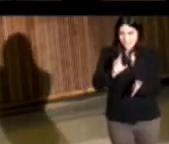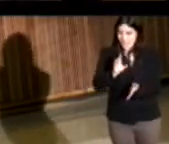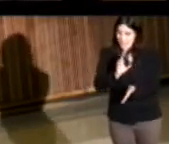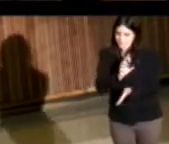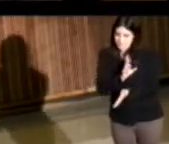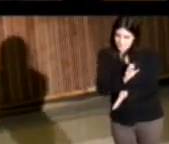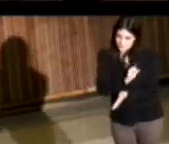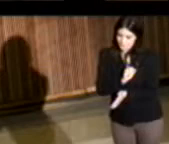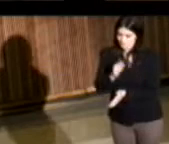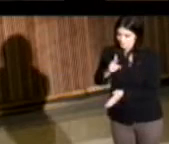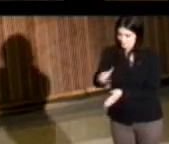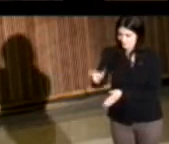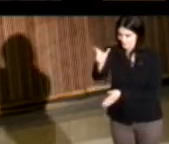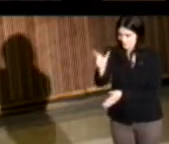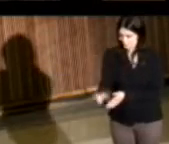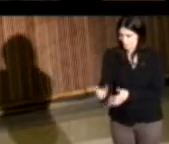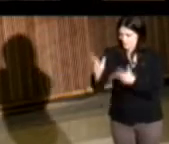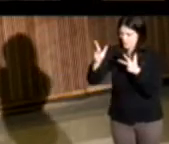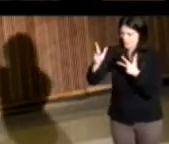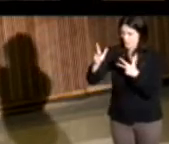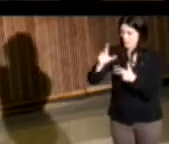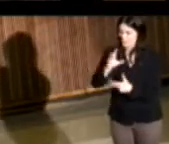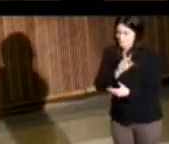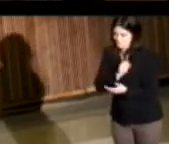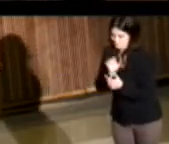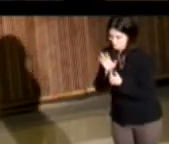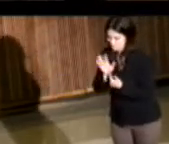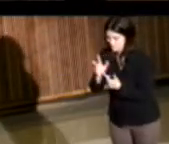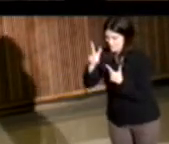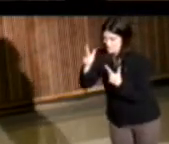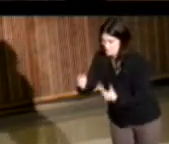amarás a teu próximo como a ti mesmo.